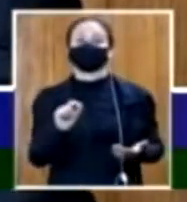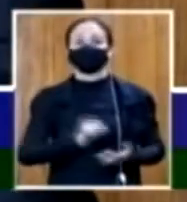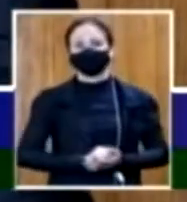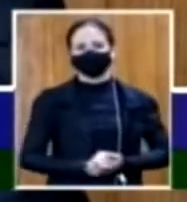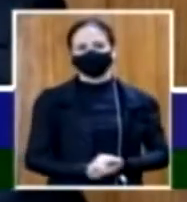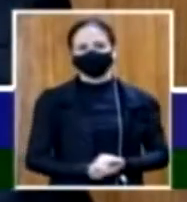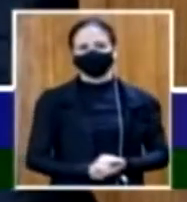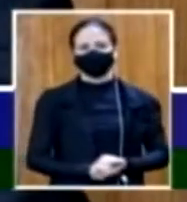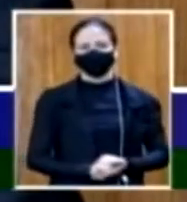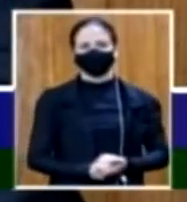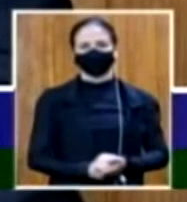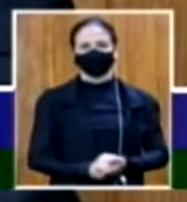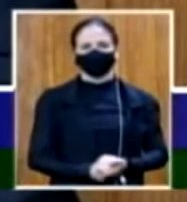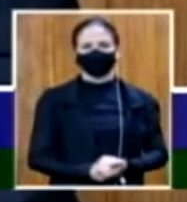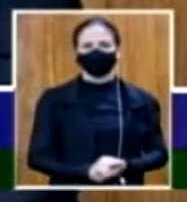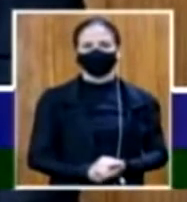nesta